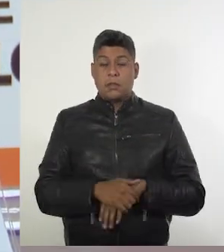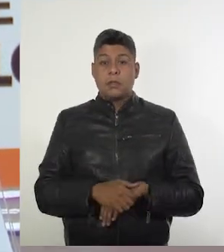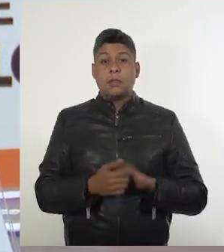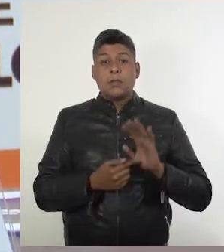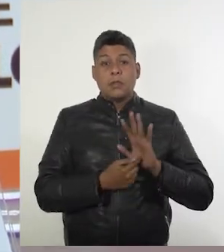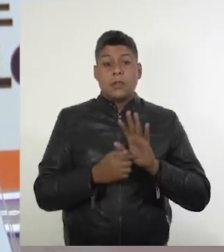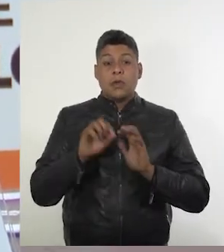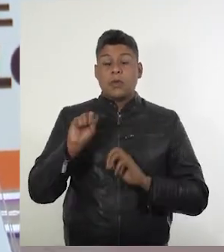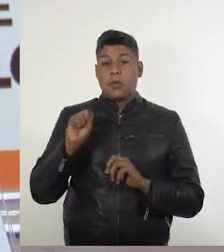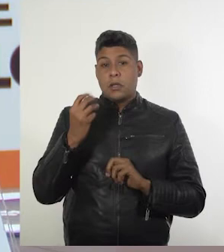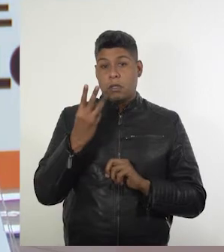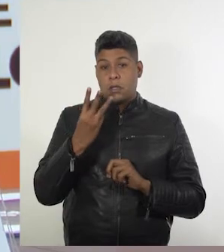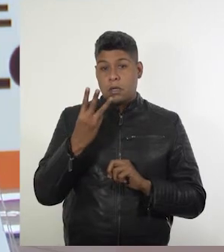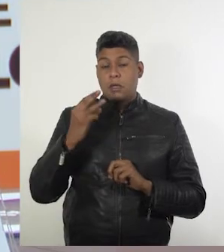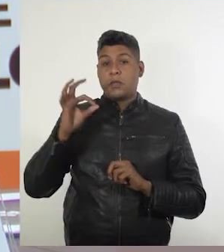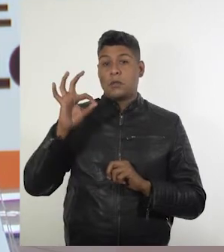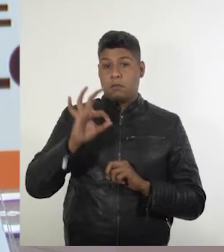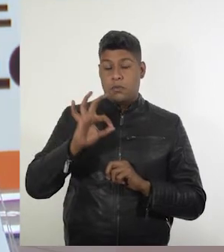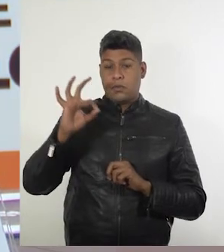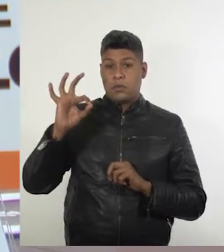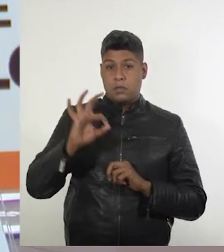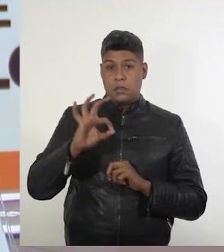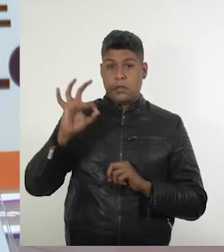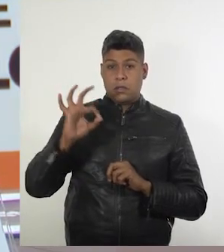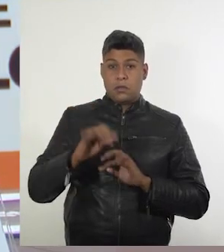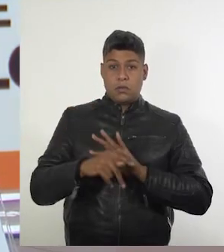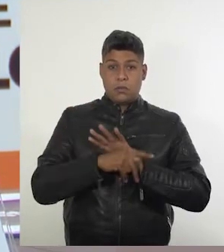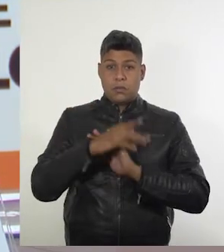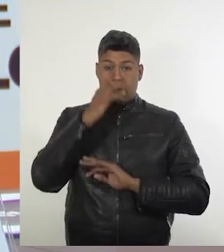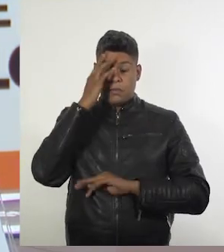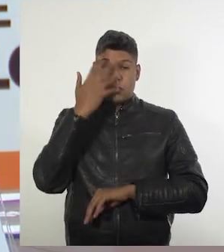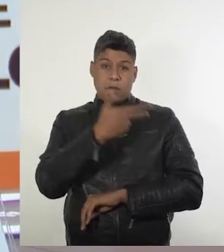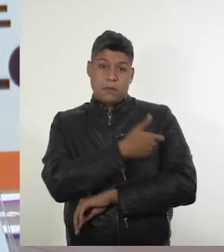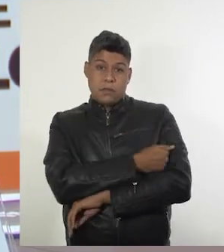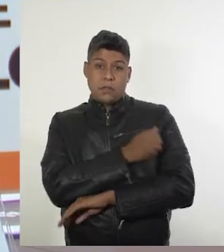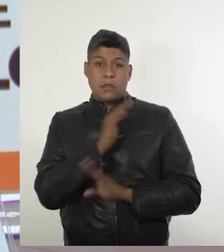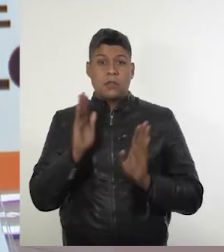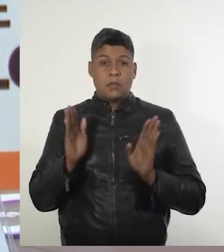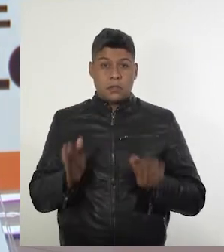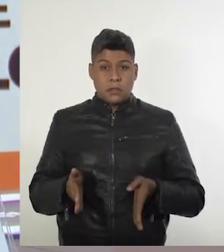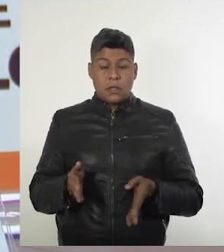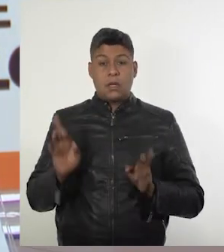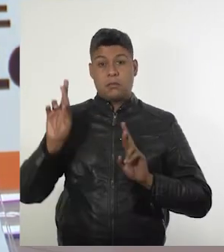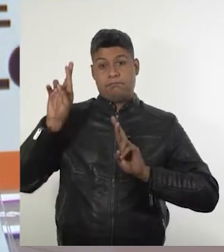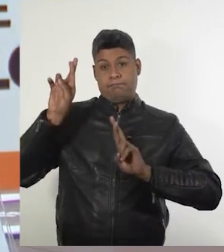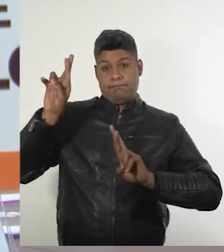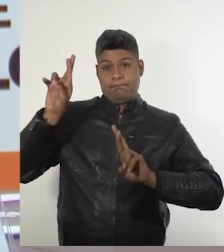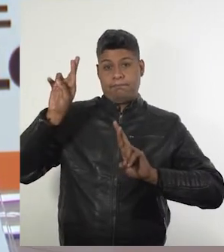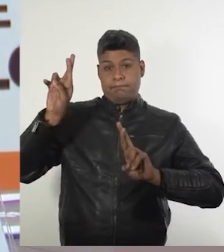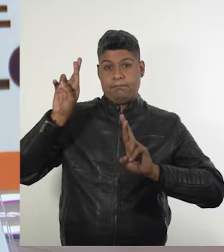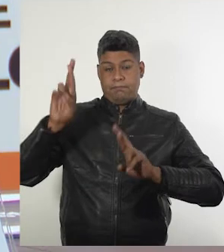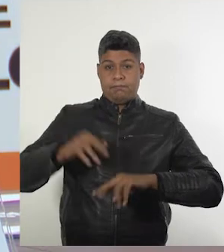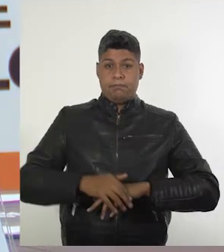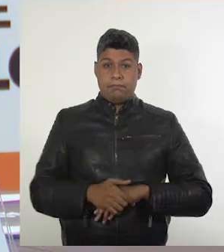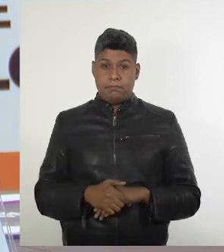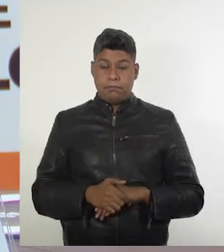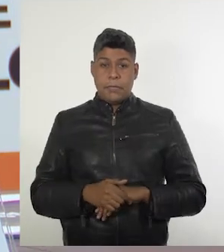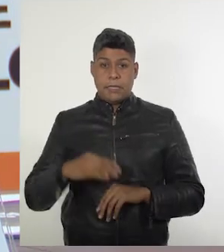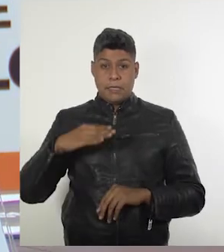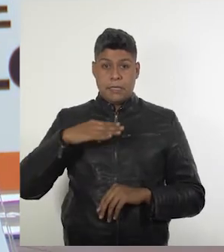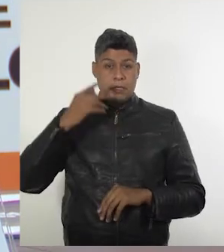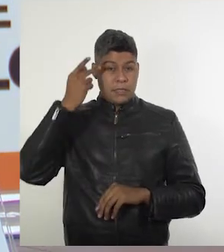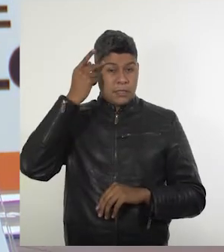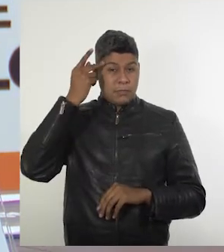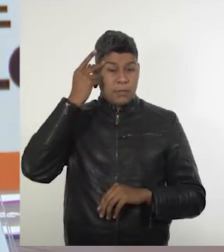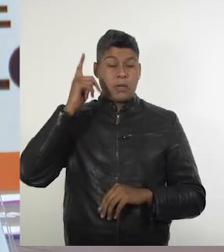que com 83% do público-alvo vacinado, nos dá um pouco de esperança, prefeito. A cidade de São Paulo é uma cidade